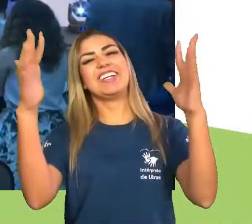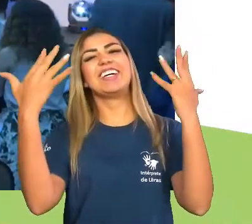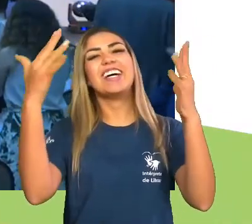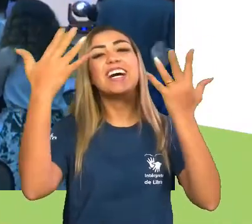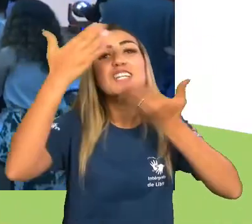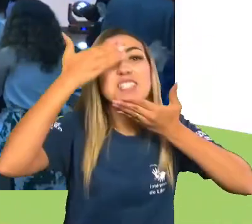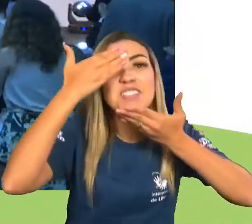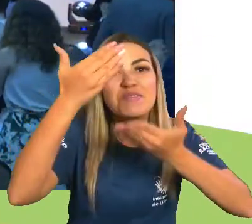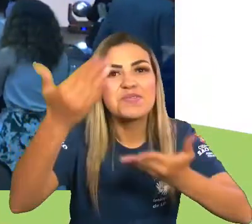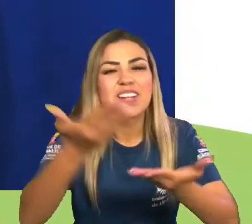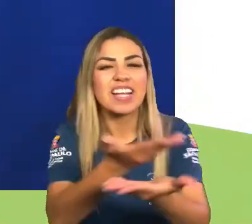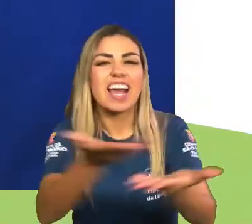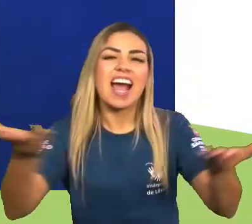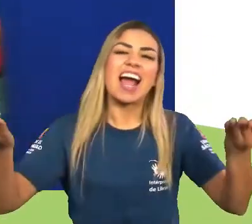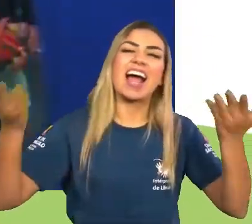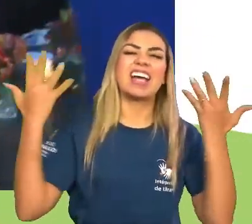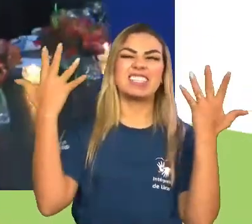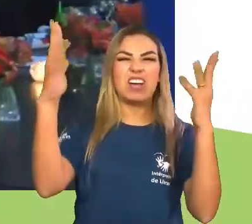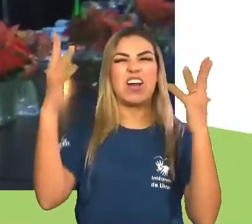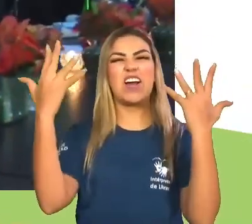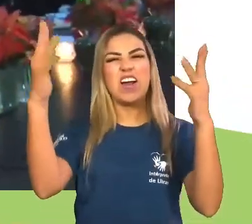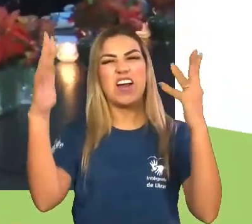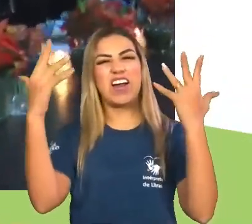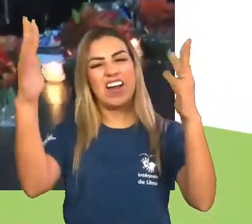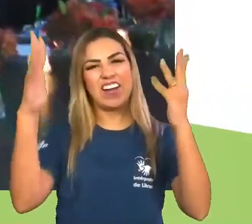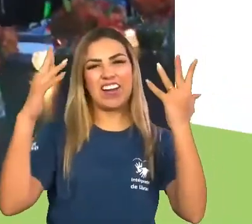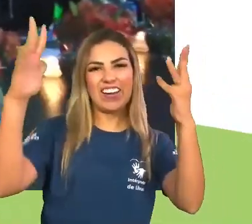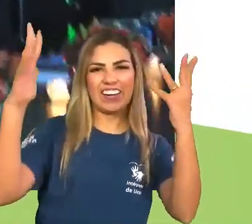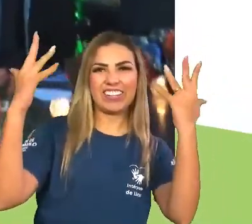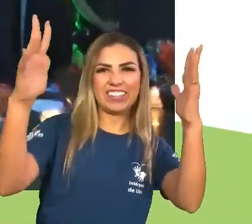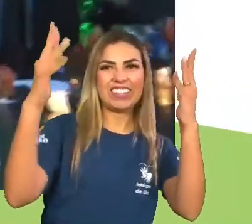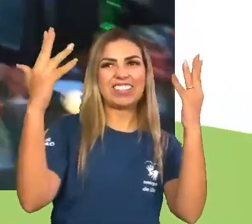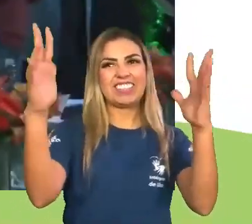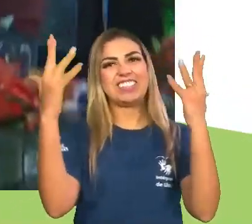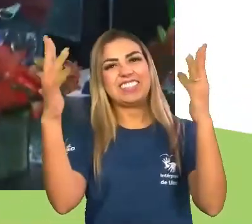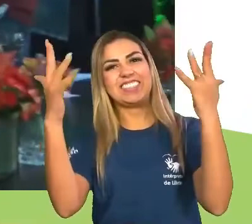Obrigado! Gente Rara, sétima edição.